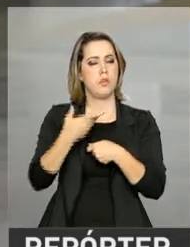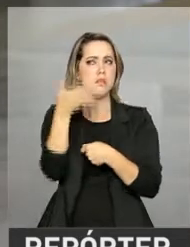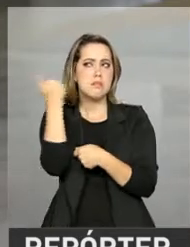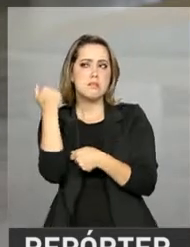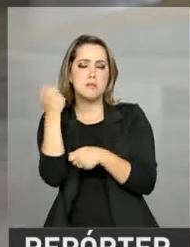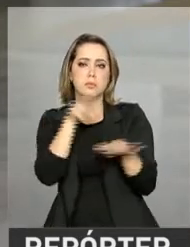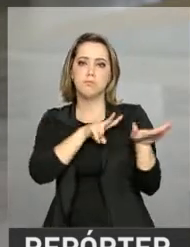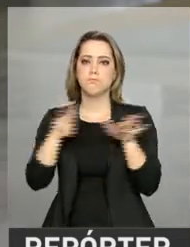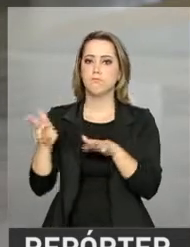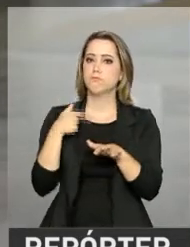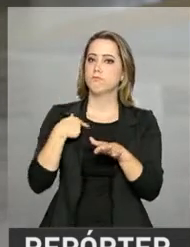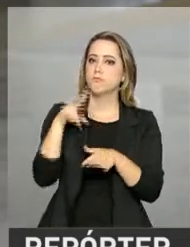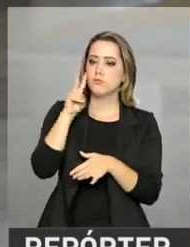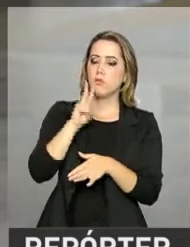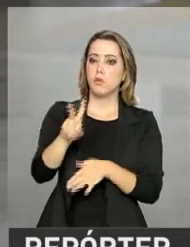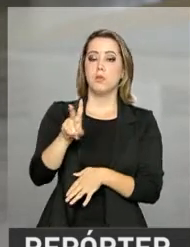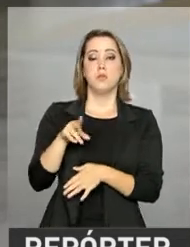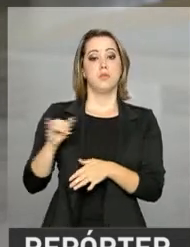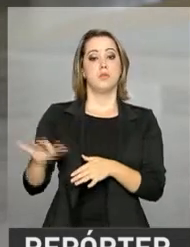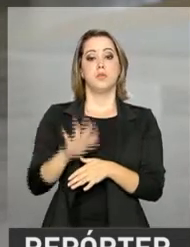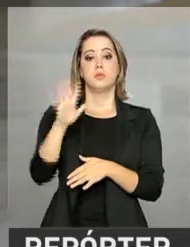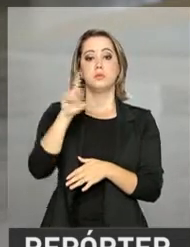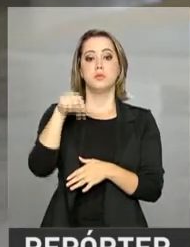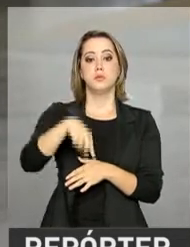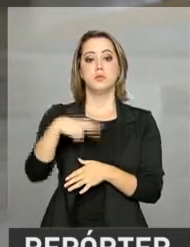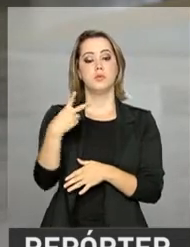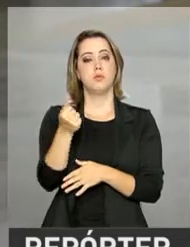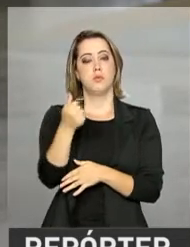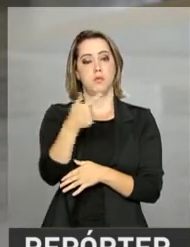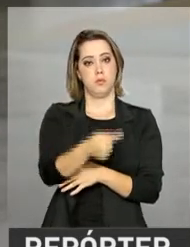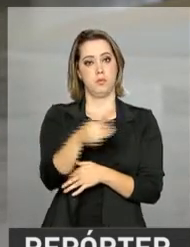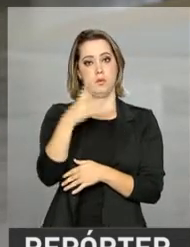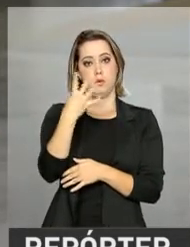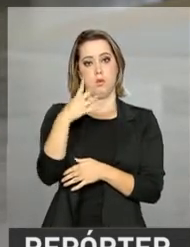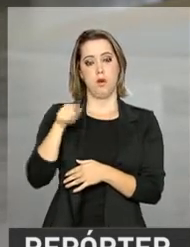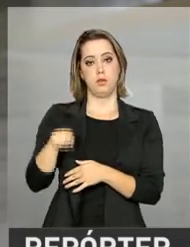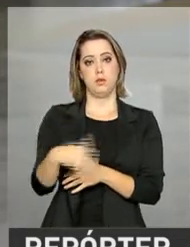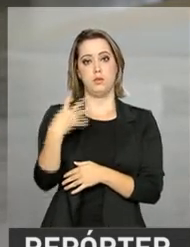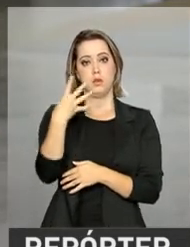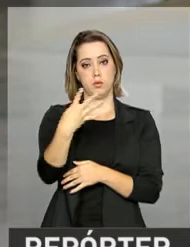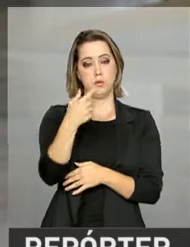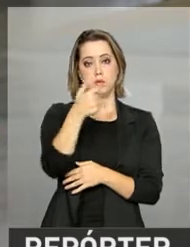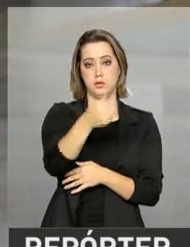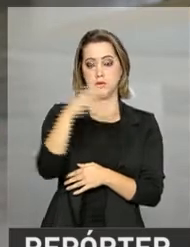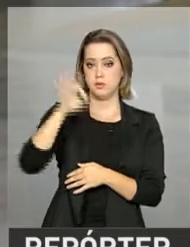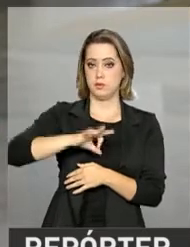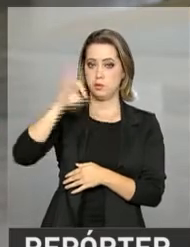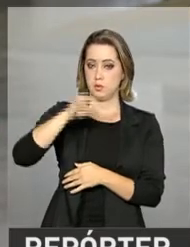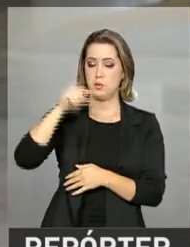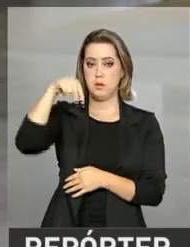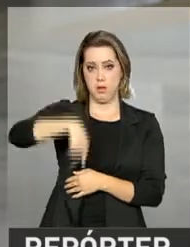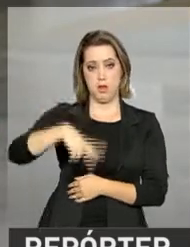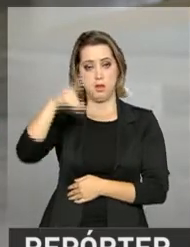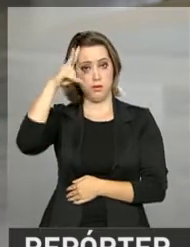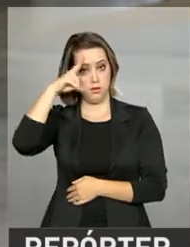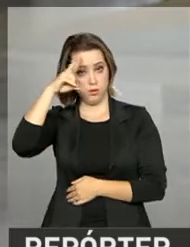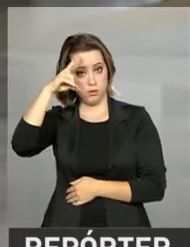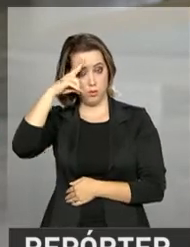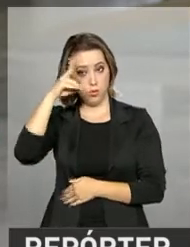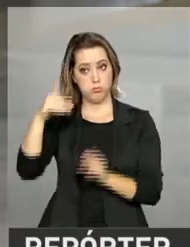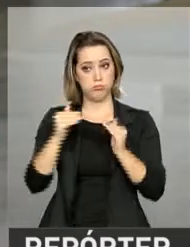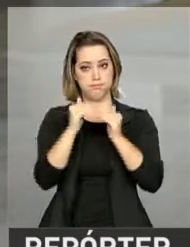previam uma inflação em 2017 de 4,47 por cento e nesta segunda-feira